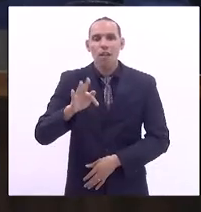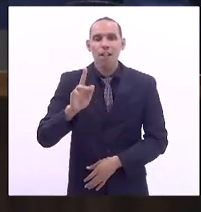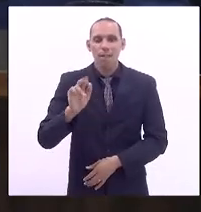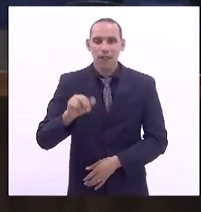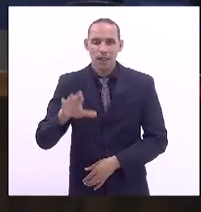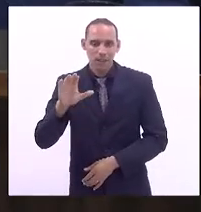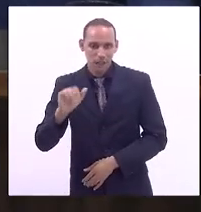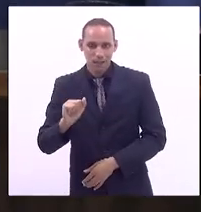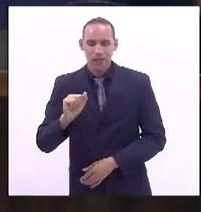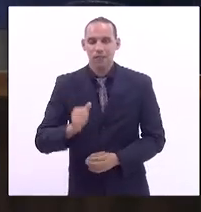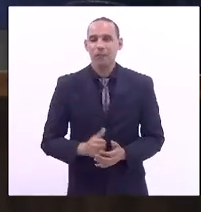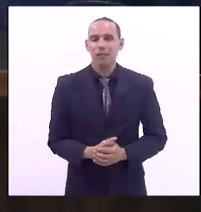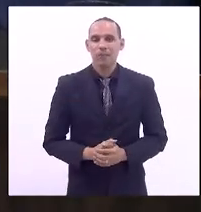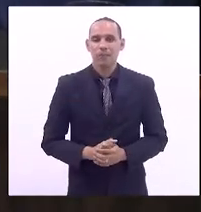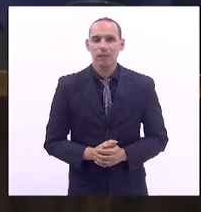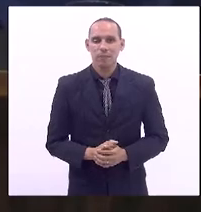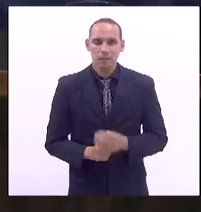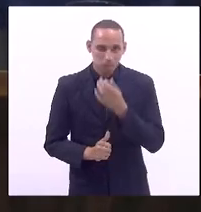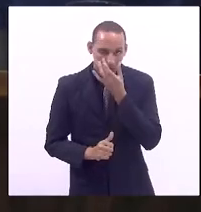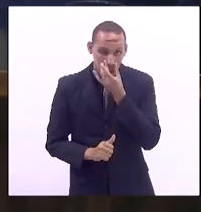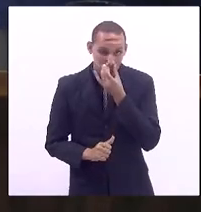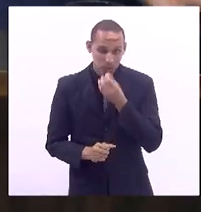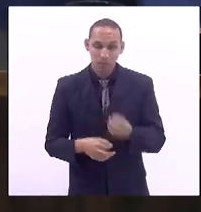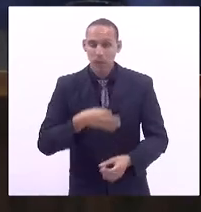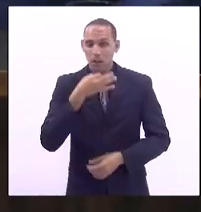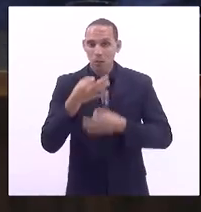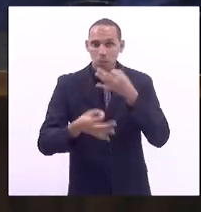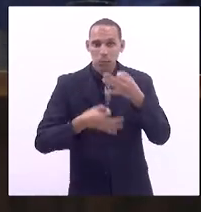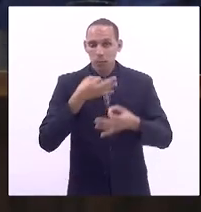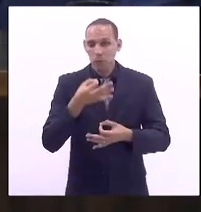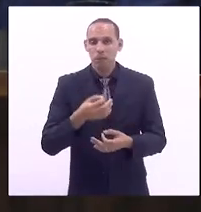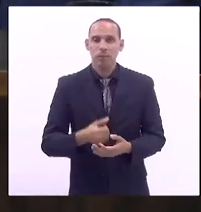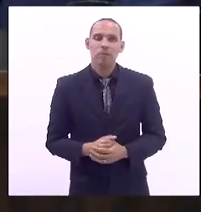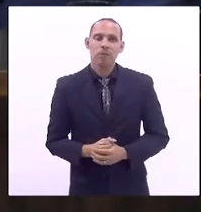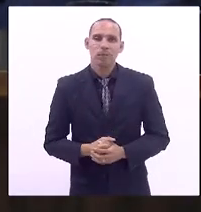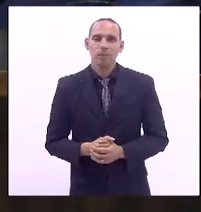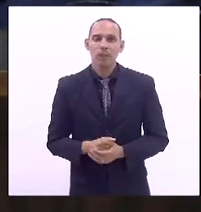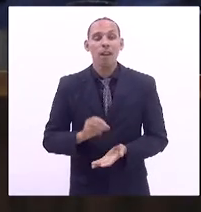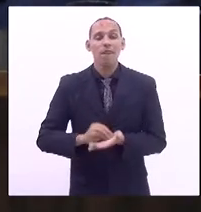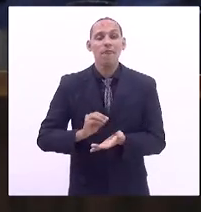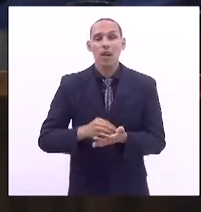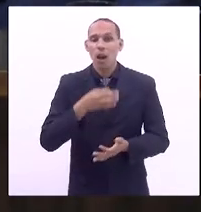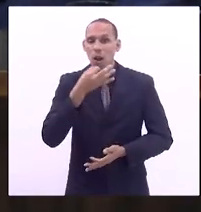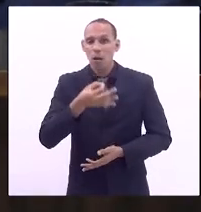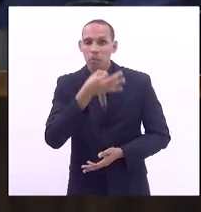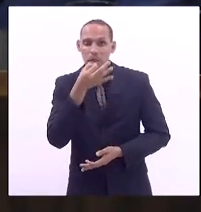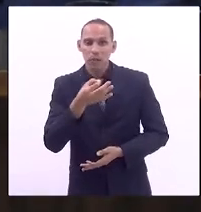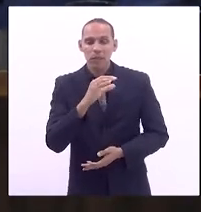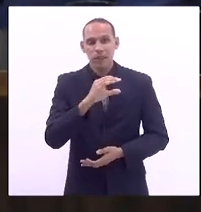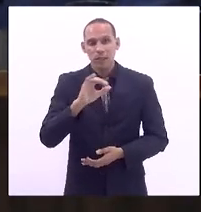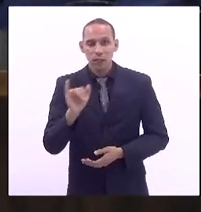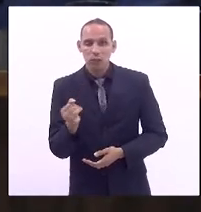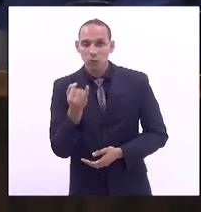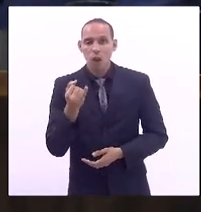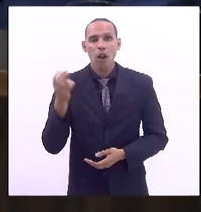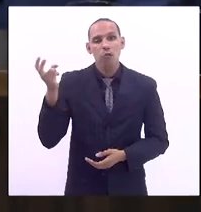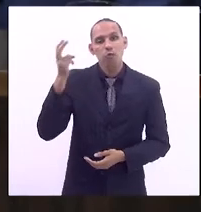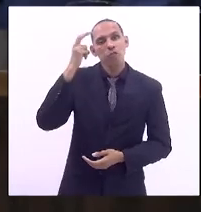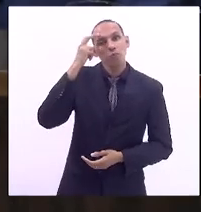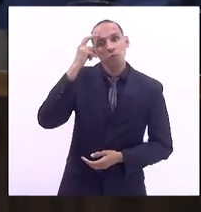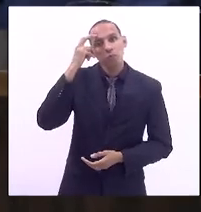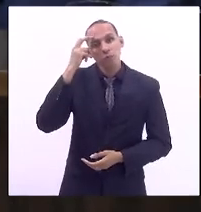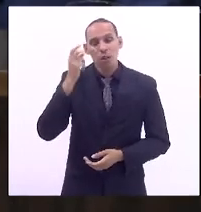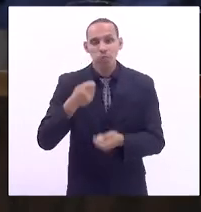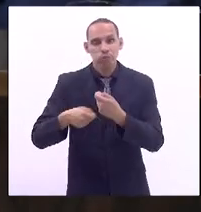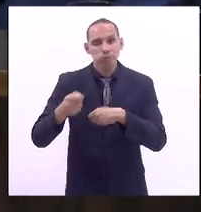na forma que menciona e pareceres tá perdendo de pareceres da comissão de concessão Justiça de Cultura